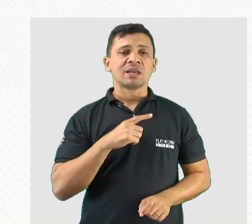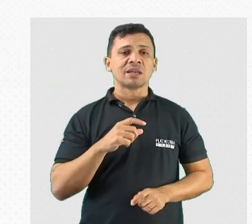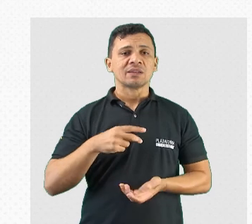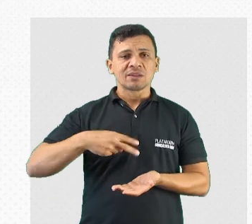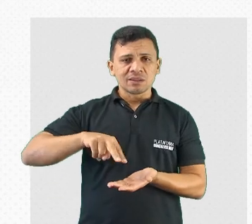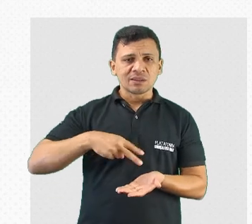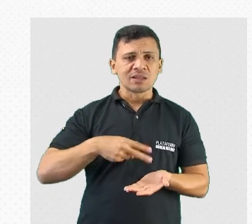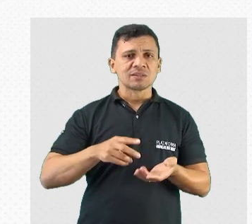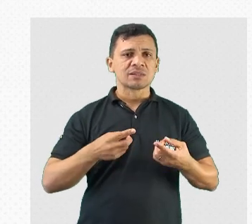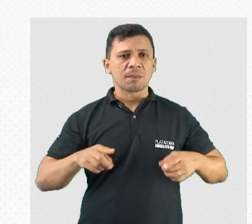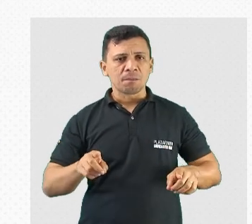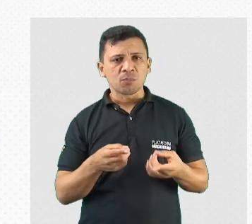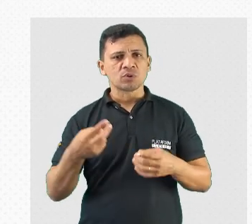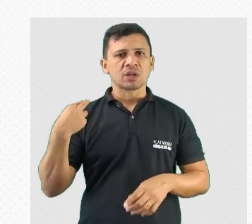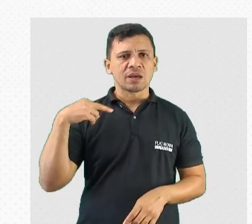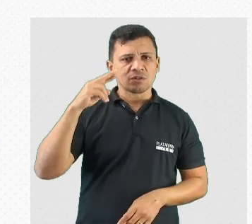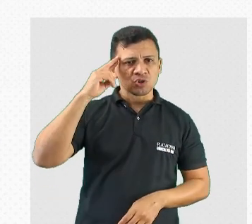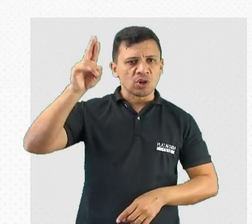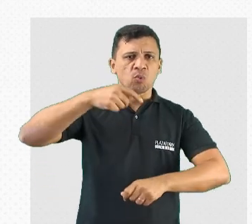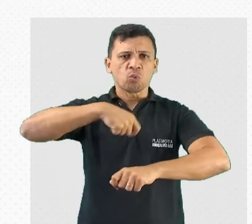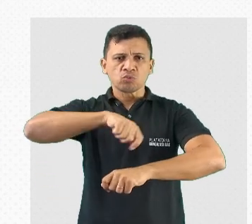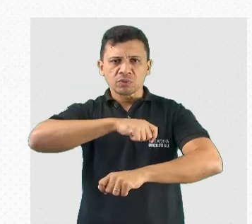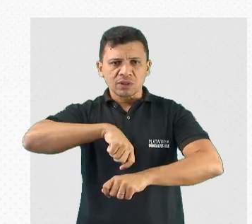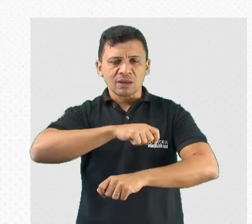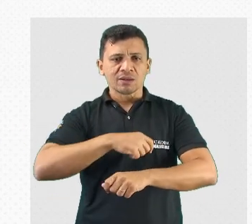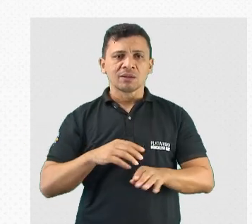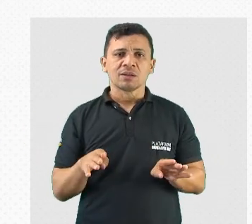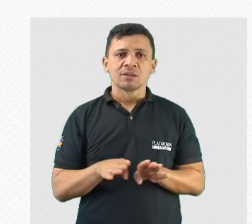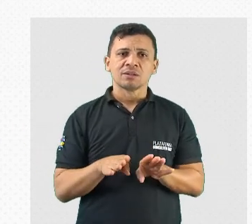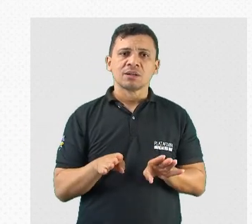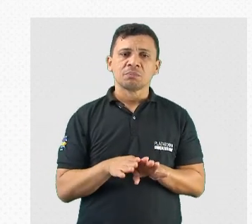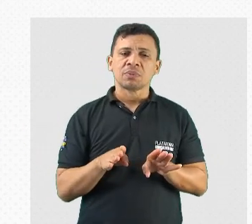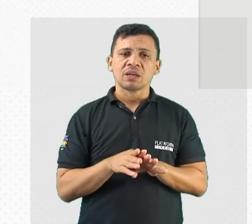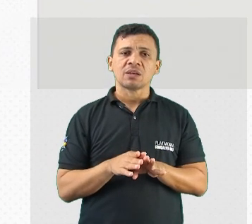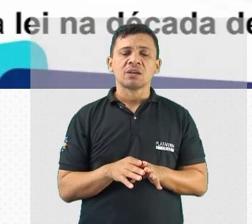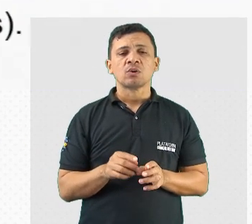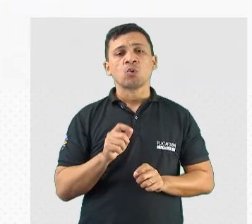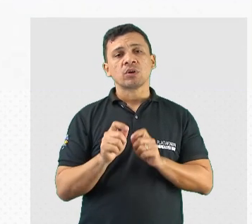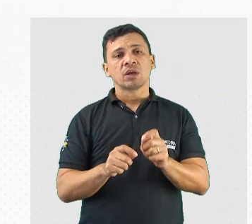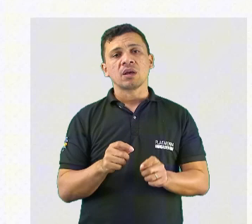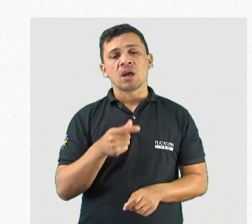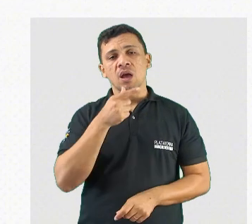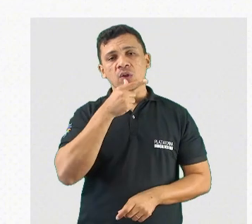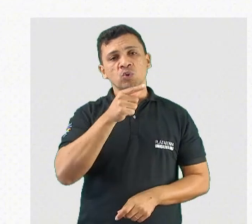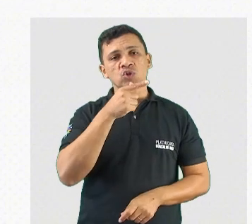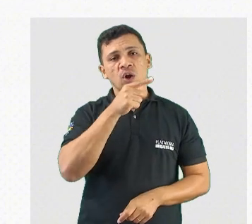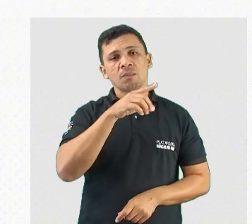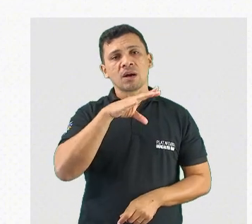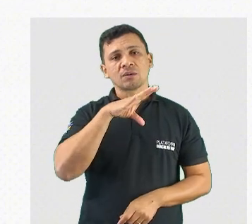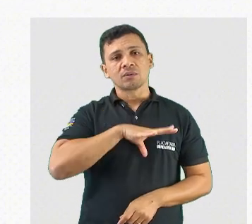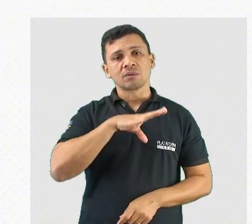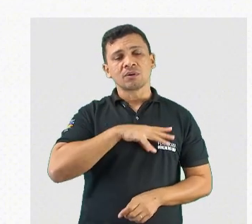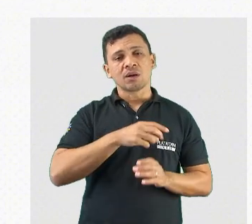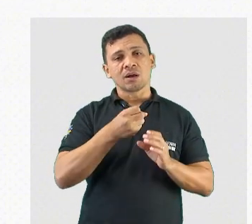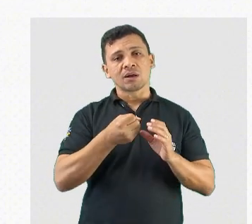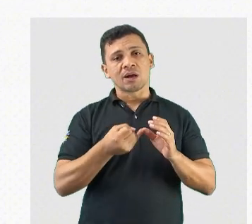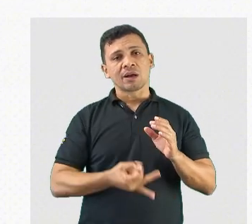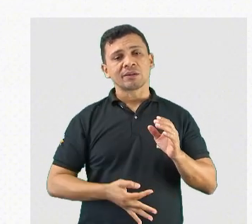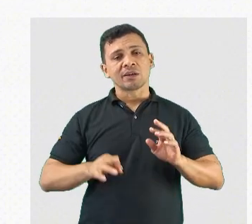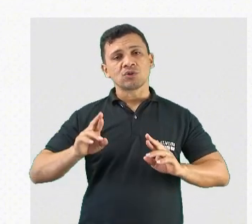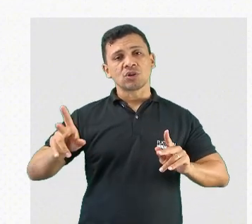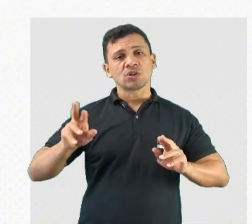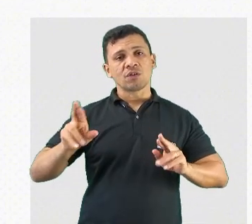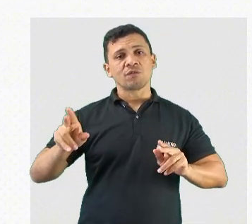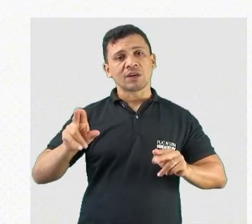dança, música, religião, culinária, inclusive na formação do nosso próprio idioma, né, que é o português, com uma característica diferente do português